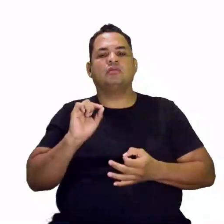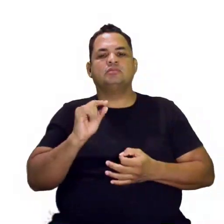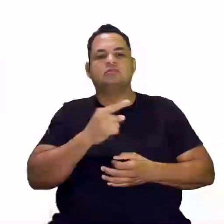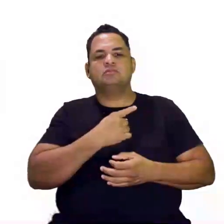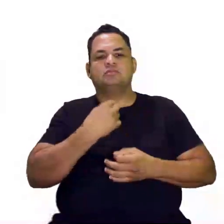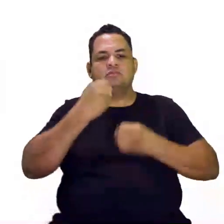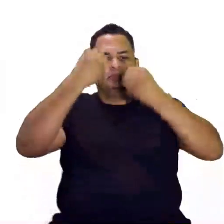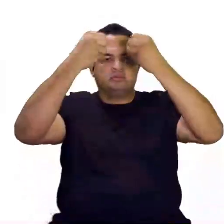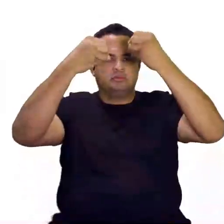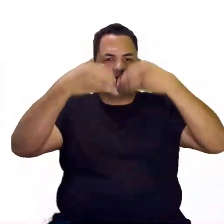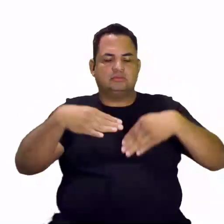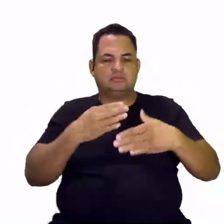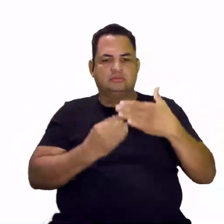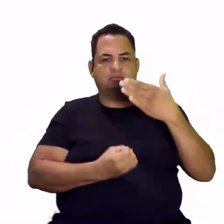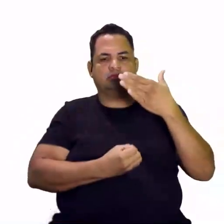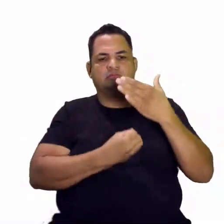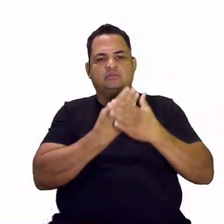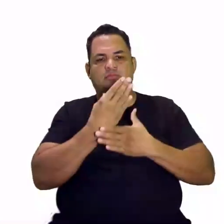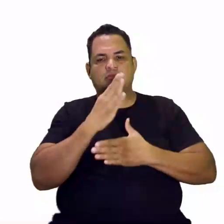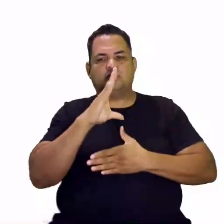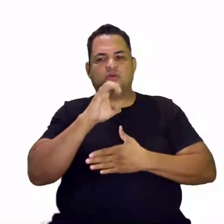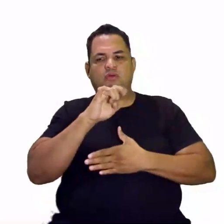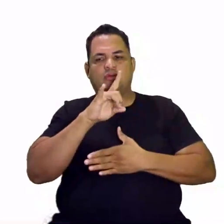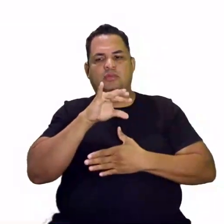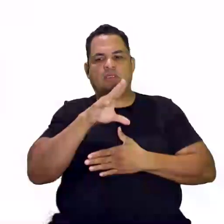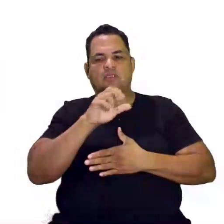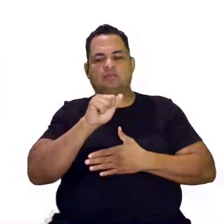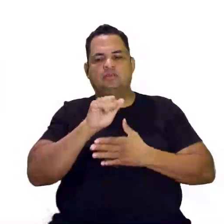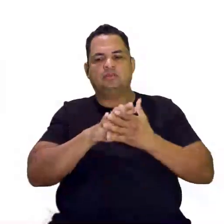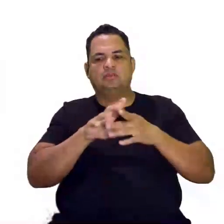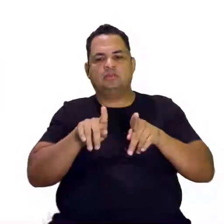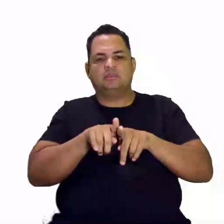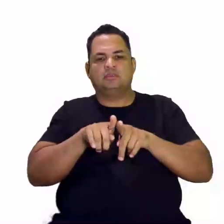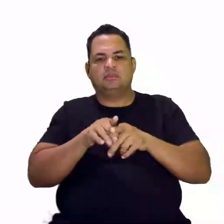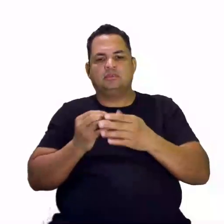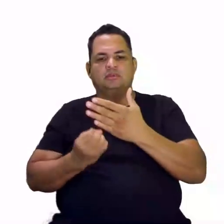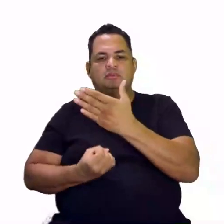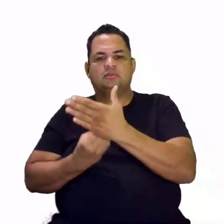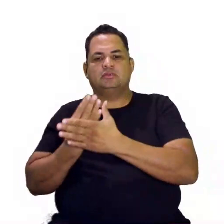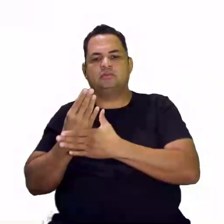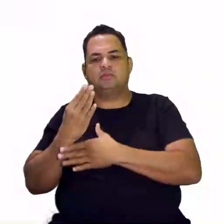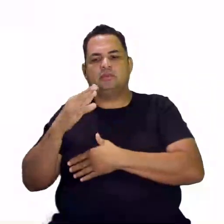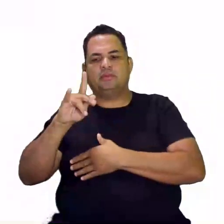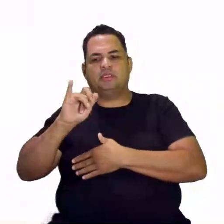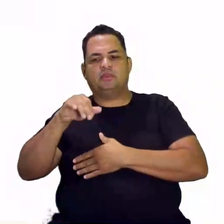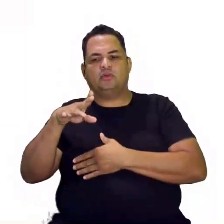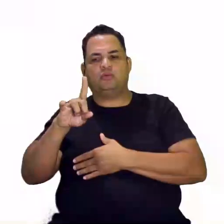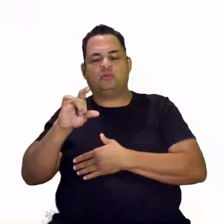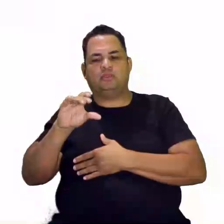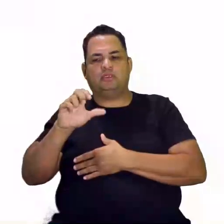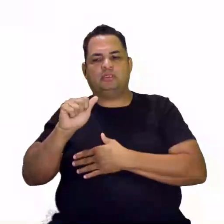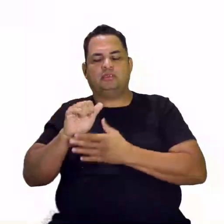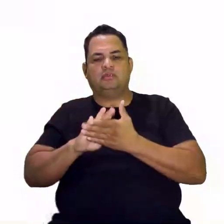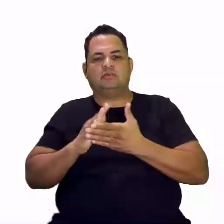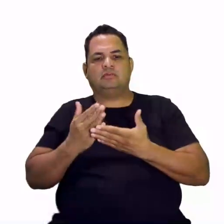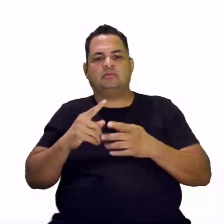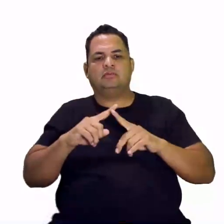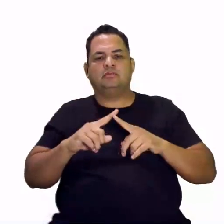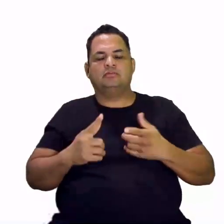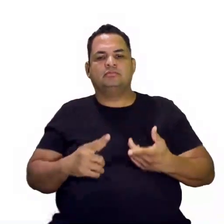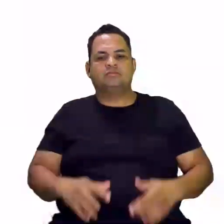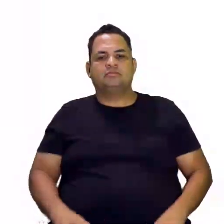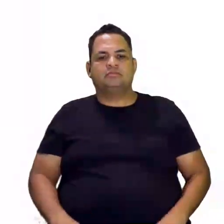nós falamos tanto do surgimento do cloroplasto, quanto também do surgimento da mitocôndria, não é? Mas